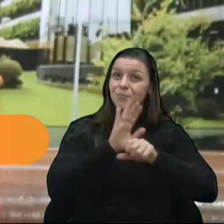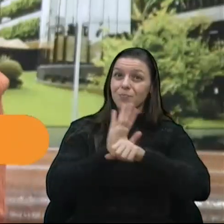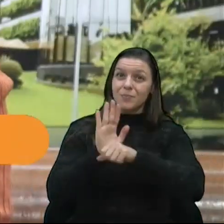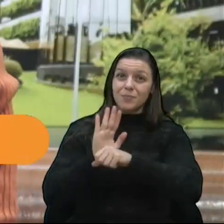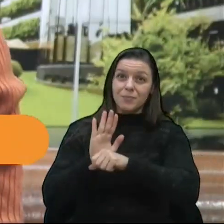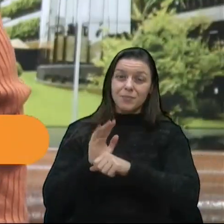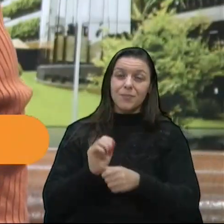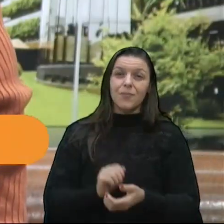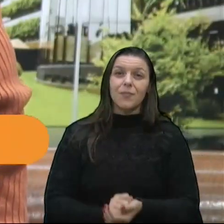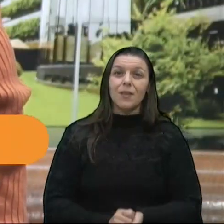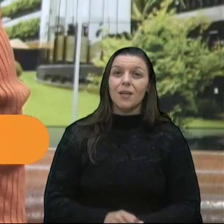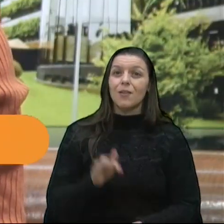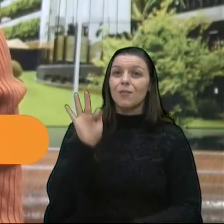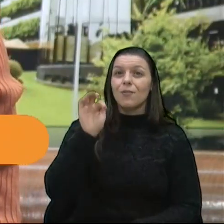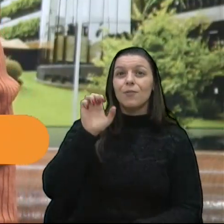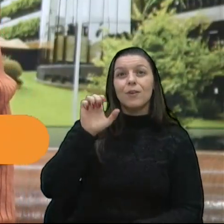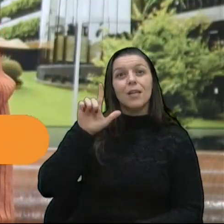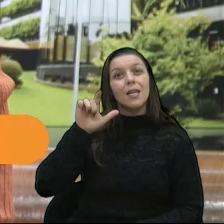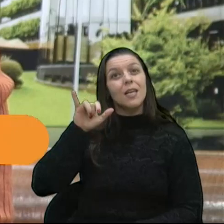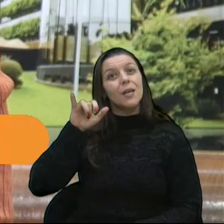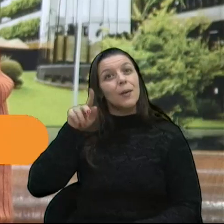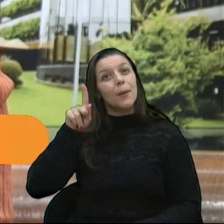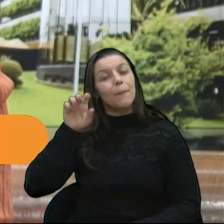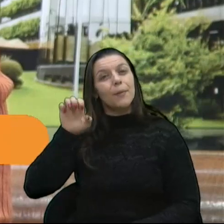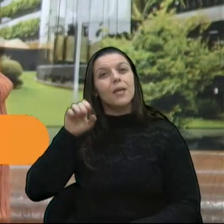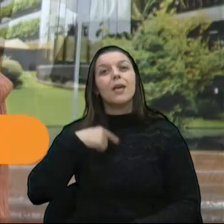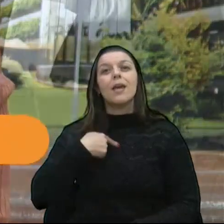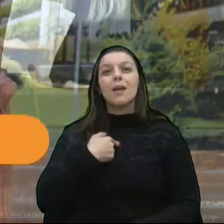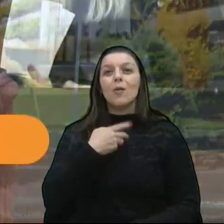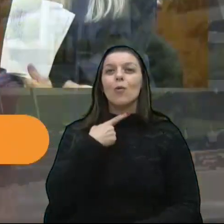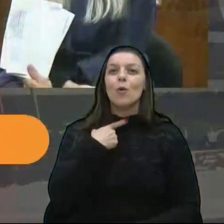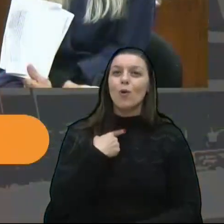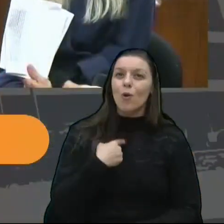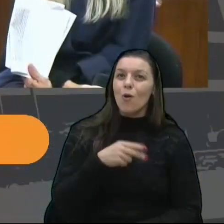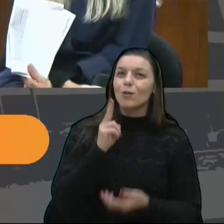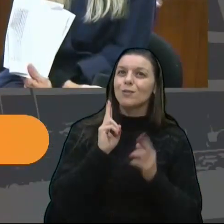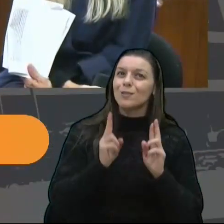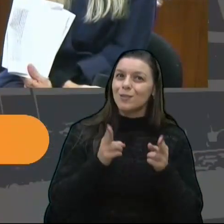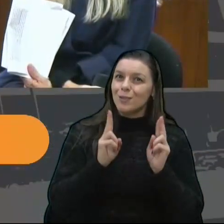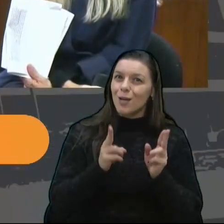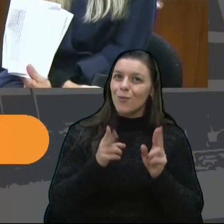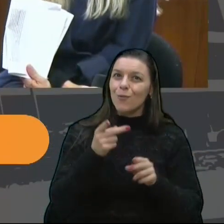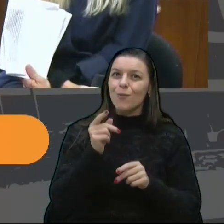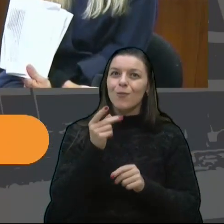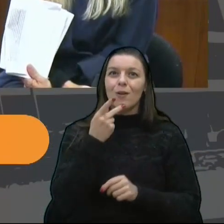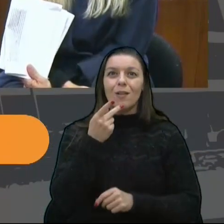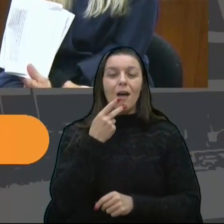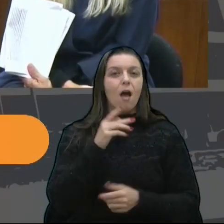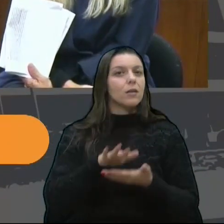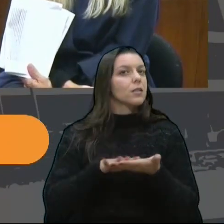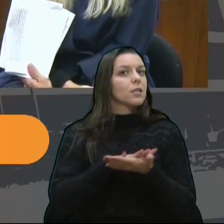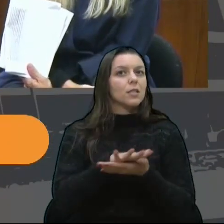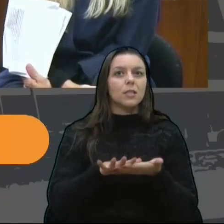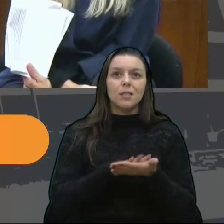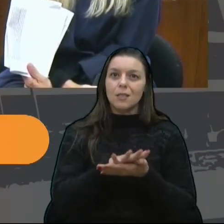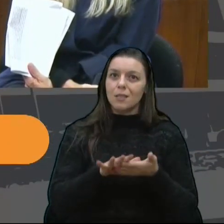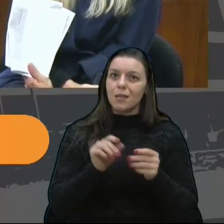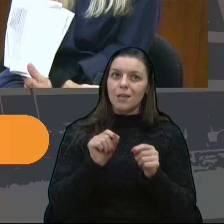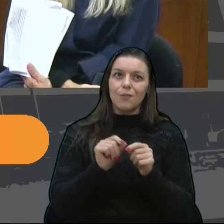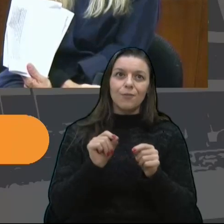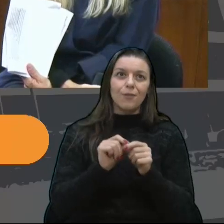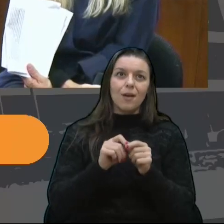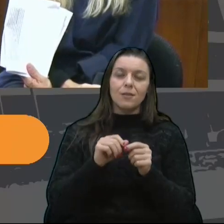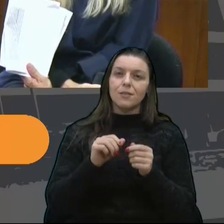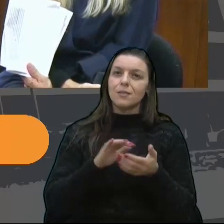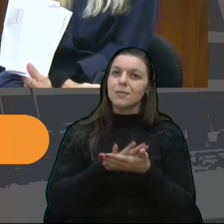então pelo Felipe. Tá bom. Eu gosto sempre de dizer que ninguém faz nada sozinho, né? A gente precisa